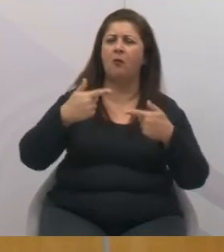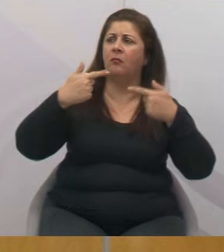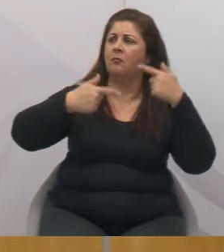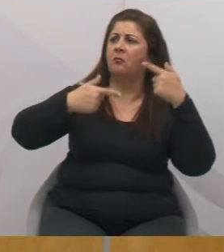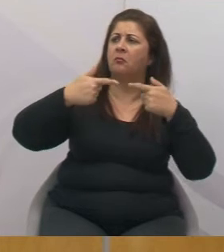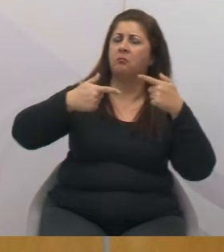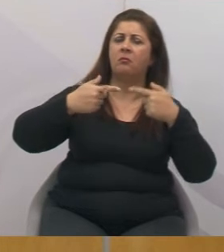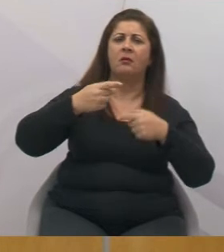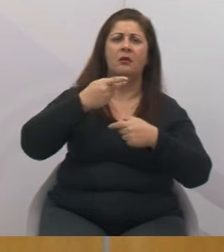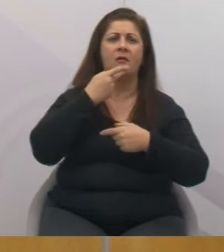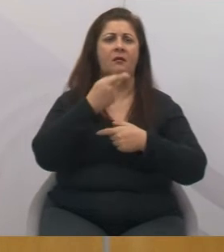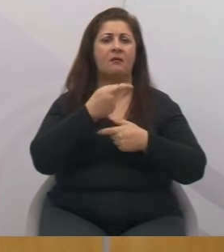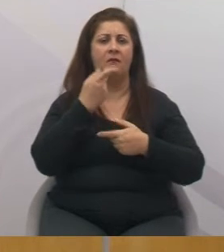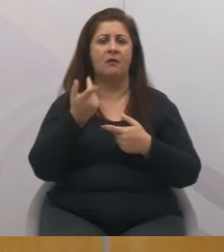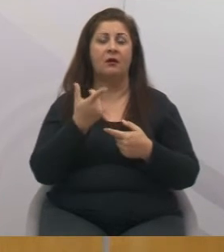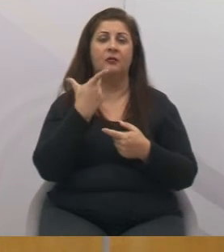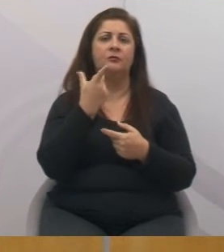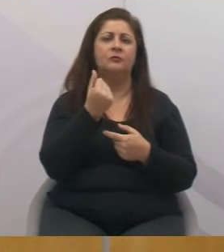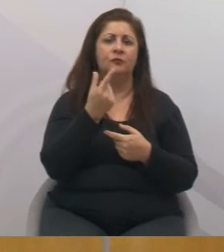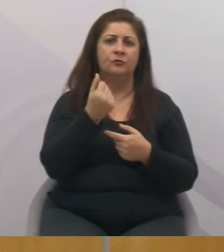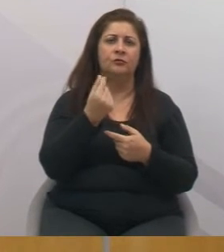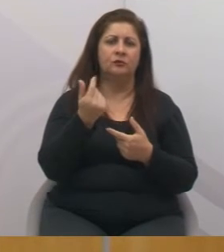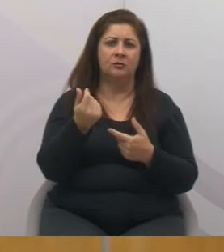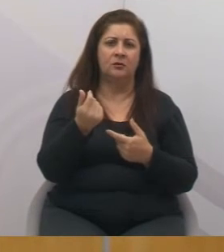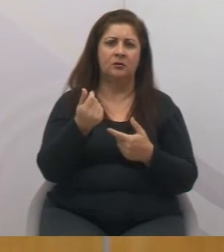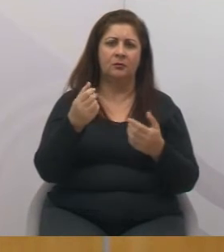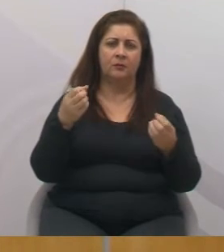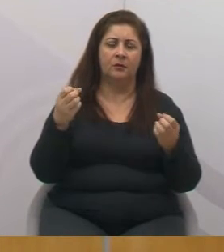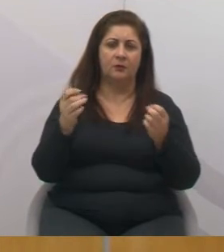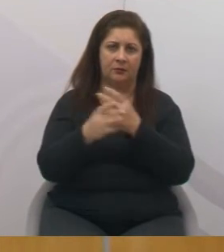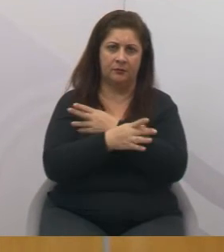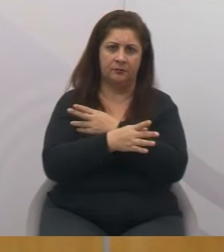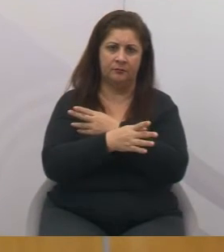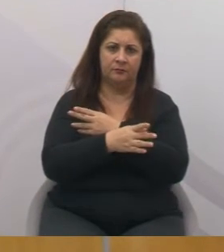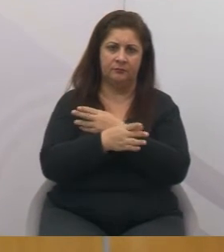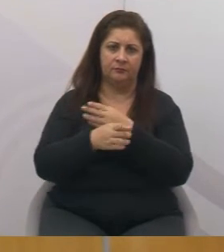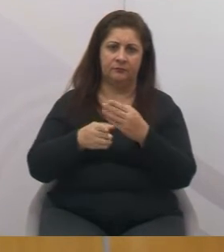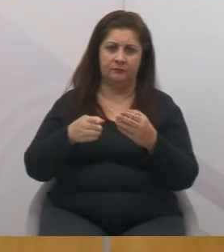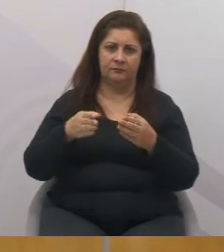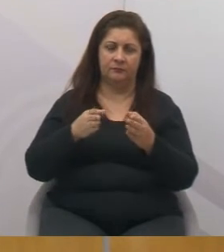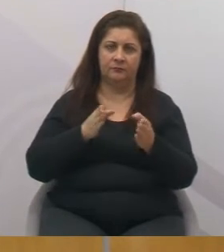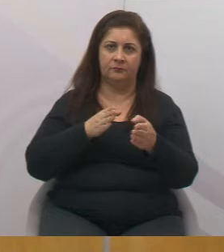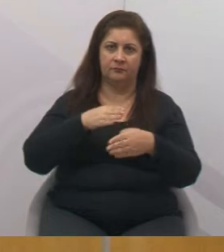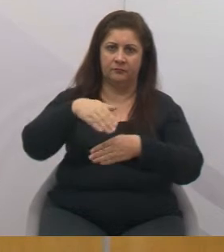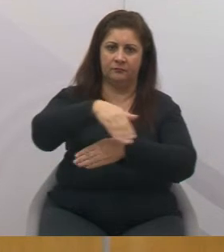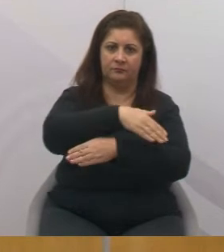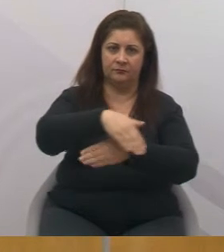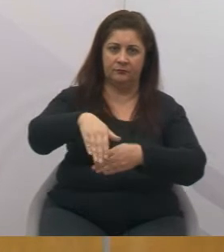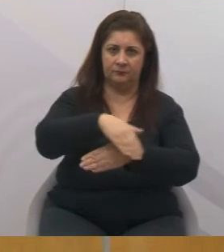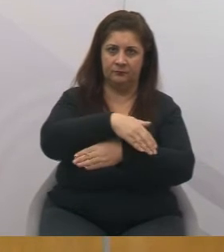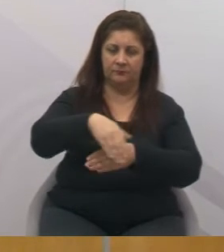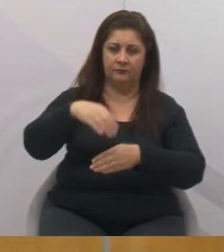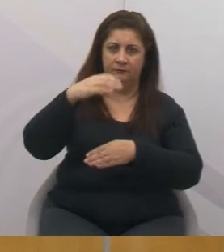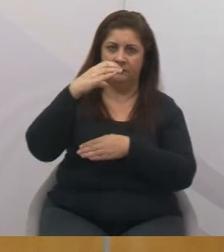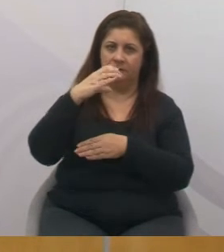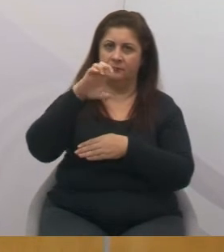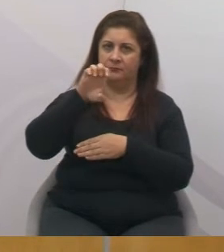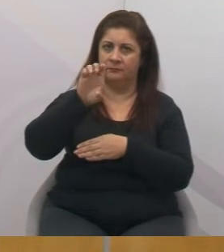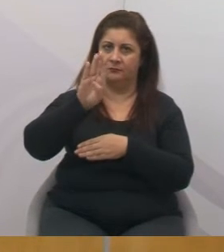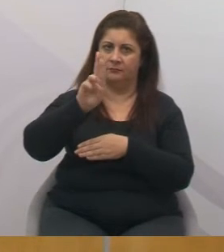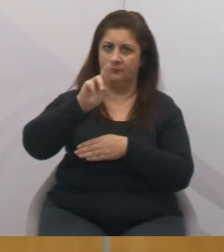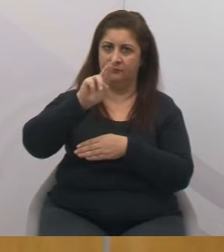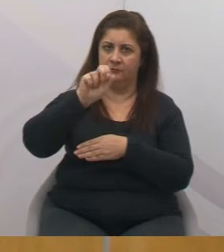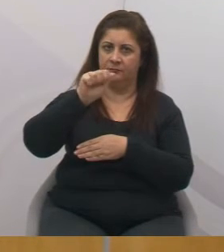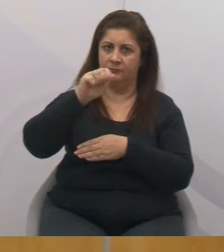a verba para terminar ali a estrada da Sebrae, que vai sair no meio do nada, lá na estrada do Varadouro. E